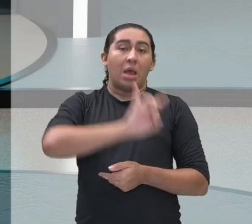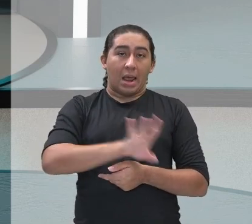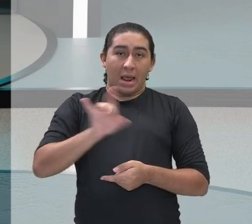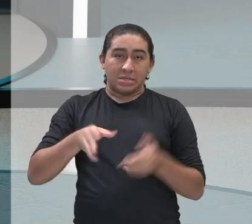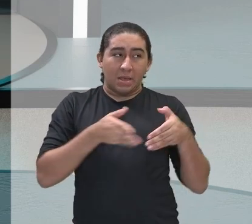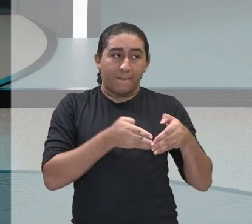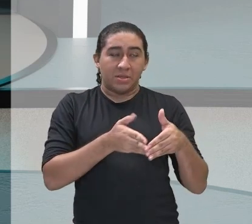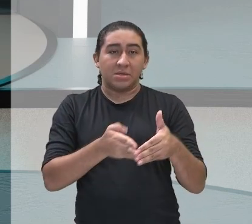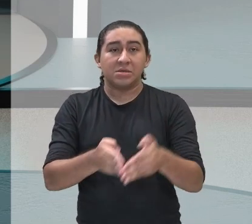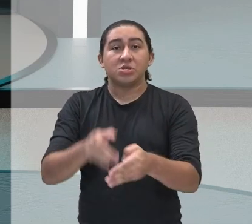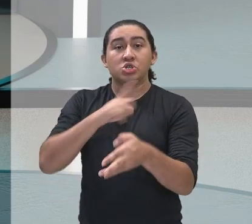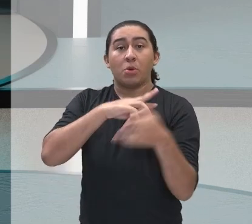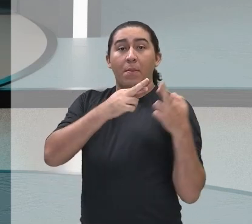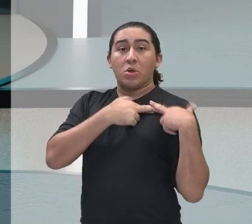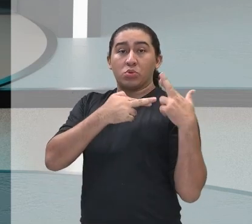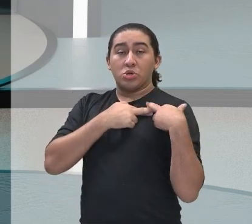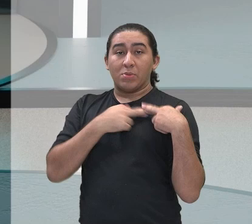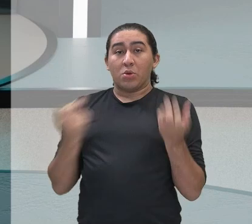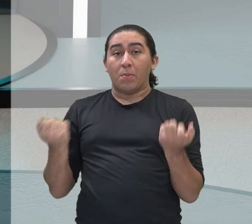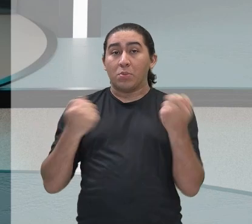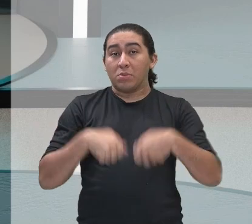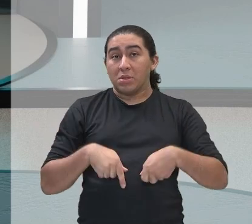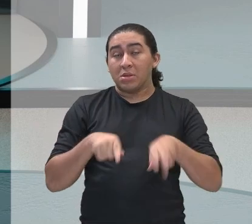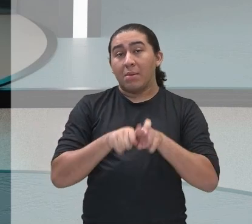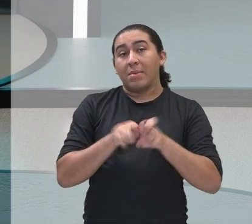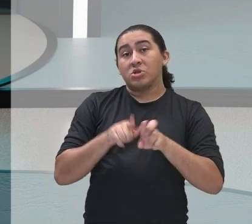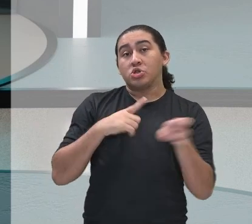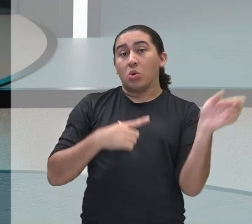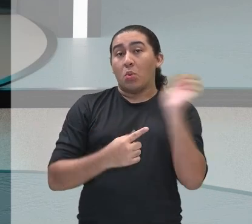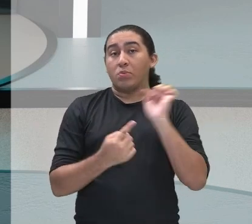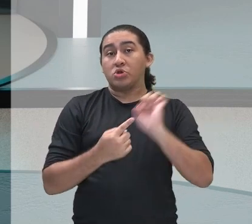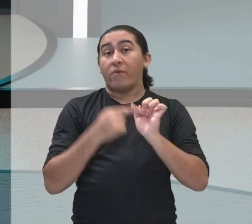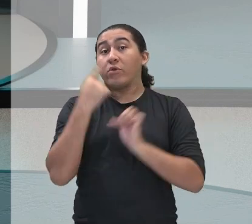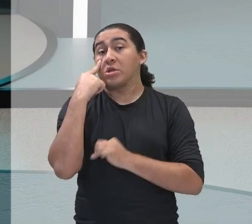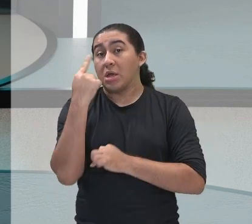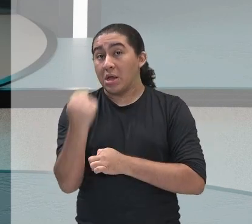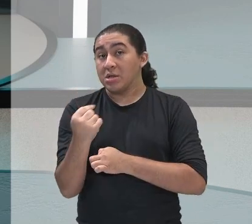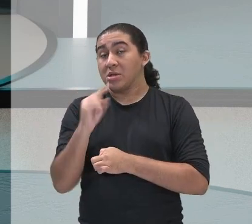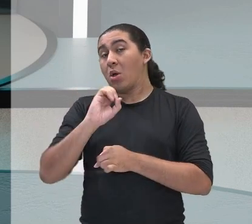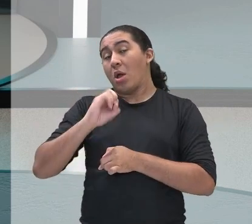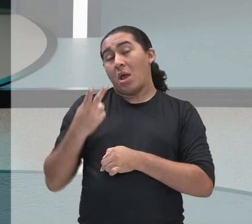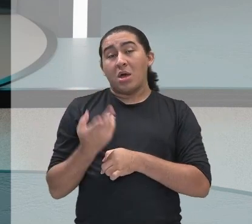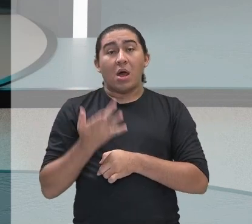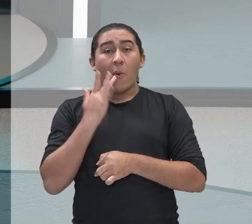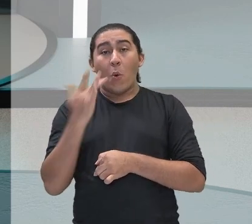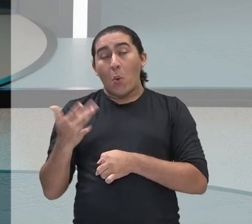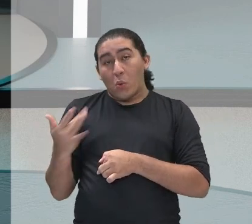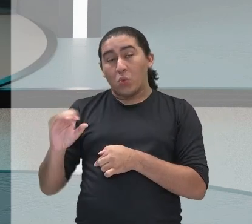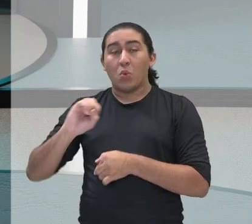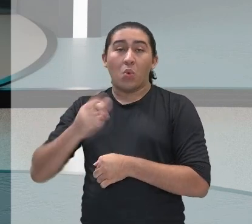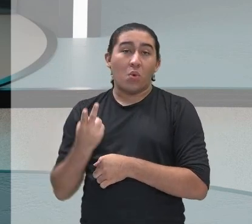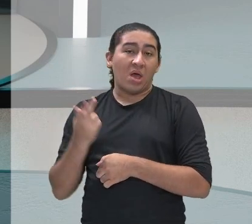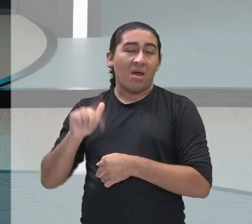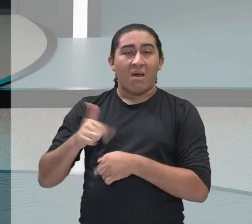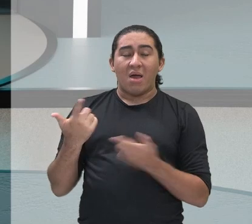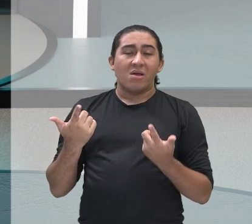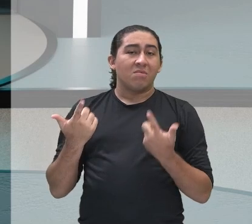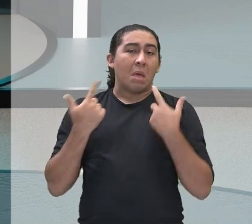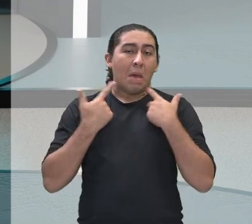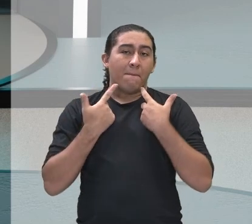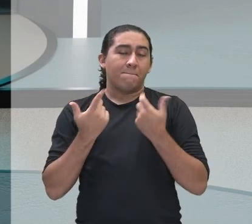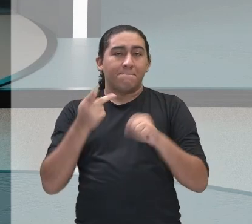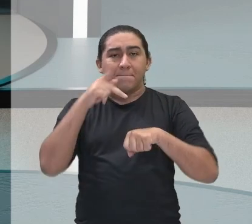uma responsabilidade, tinha um objetivo. Ou era ouro, ou era joia,